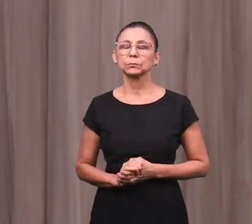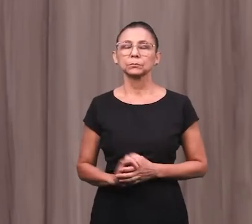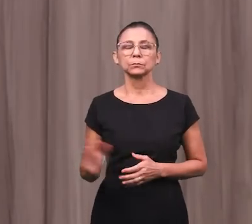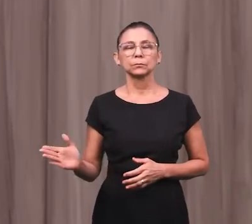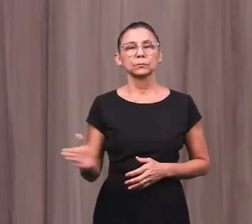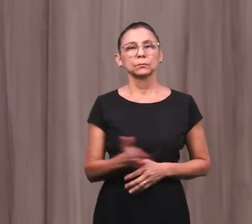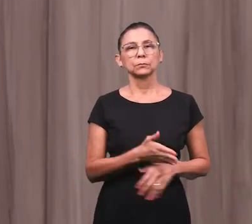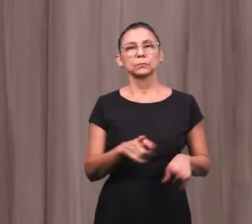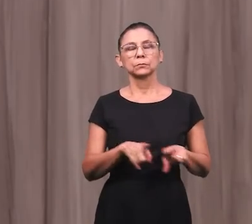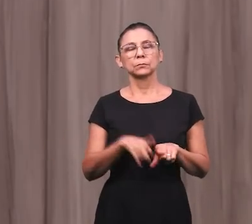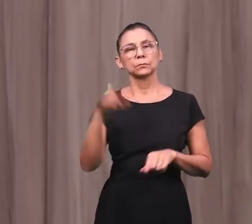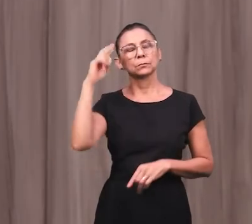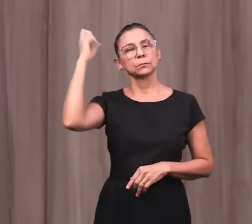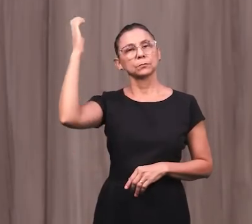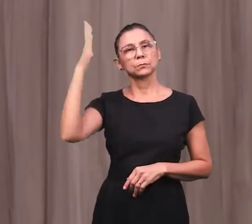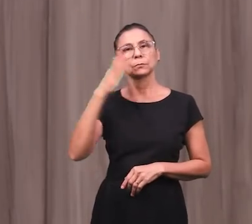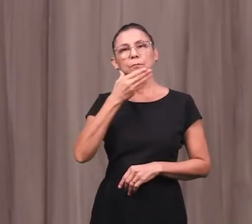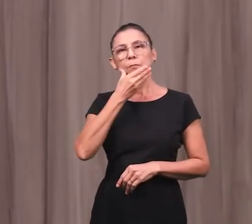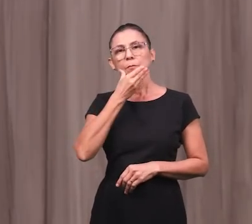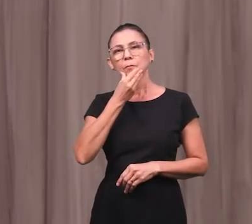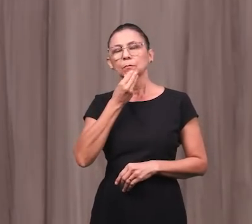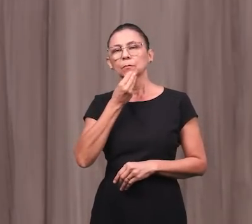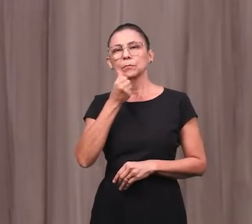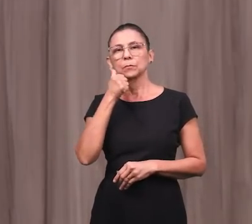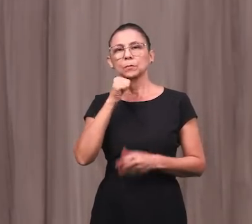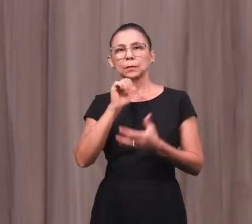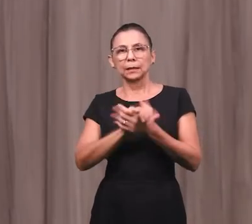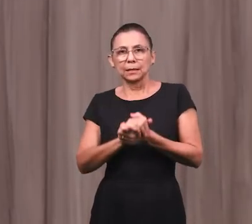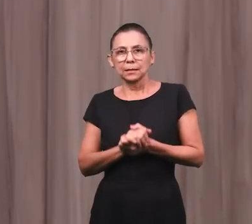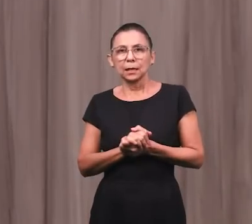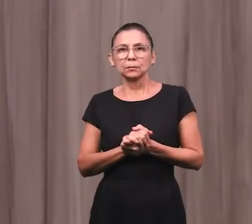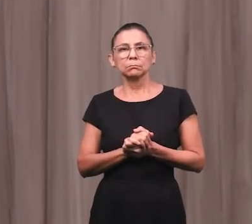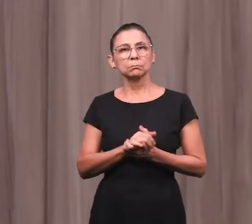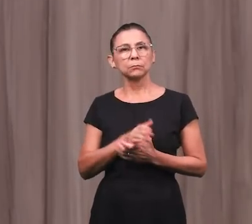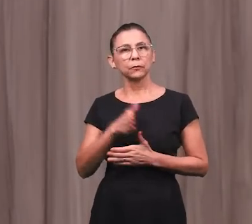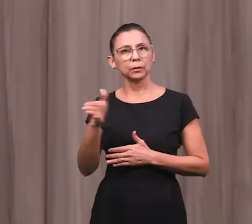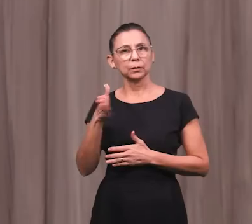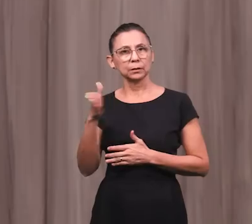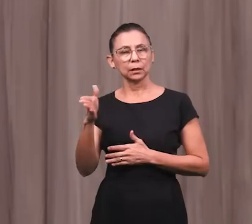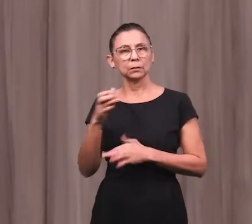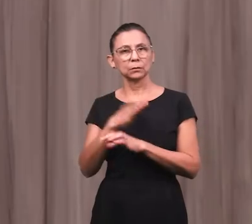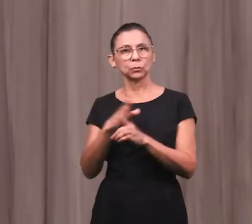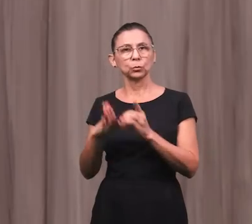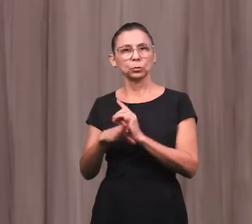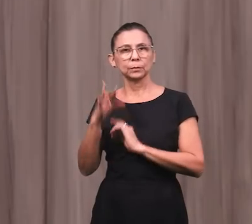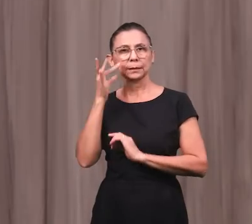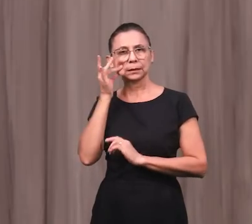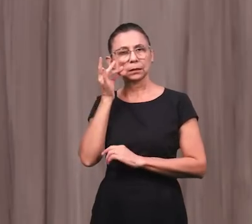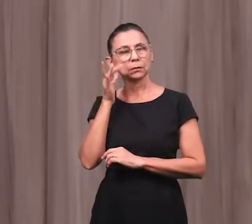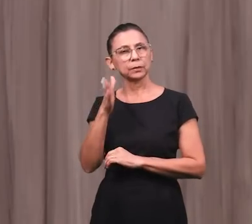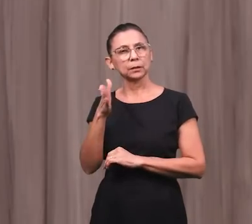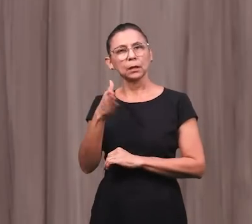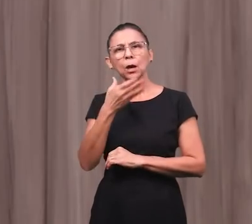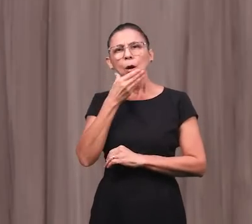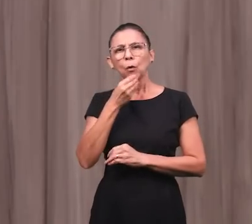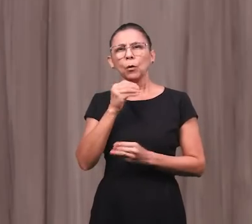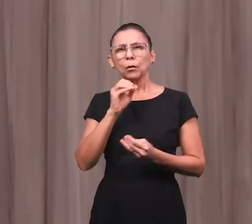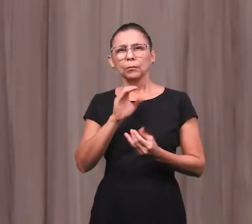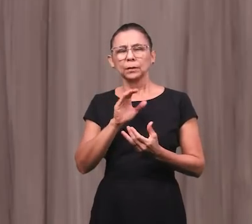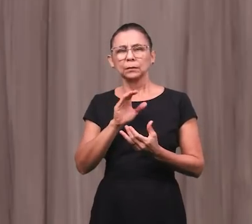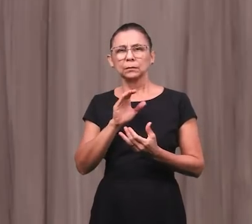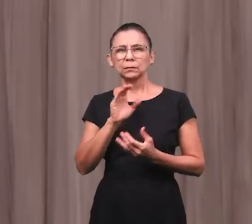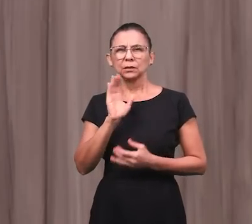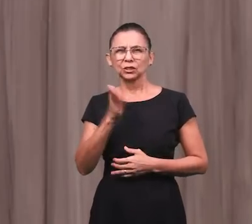Deus revelou um casal que tem ido aos cultos presenciais. O esposo já tem a experiência de